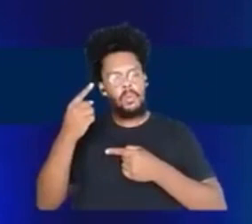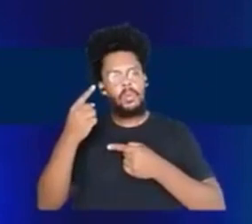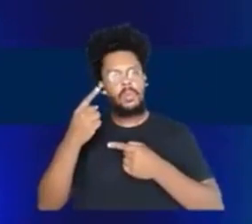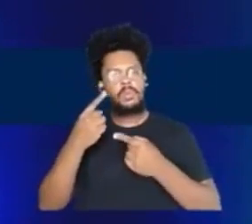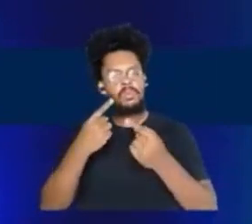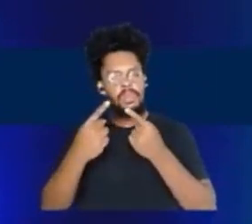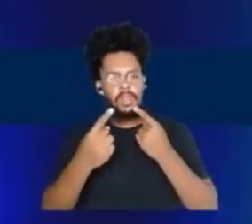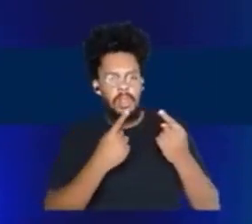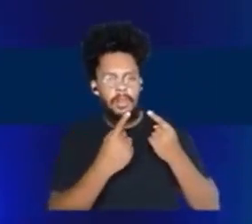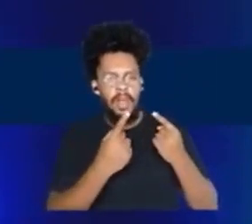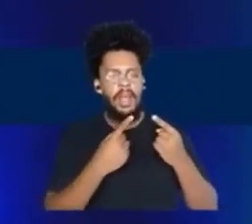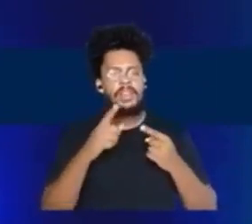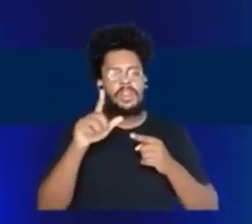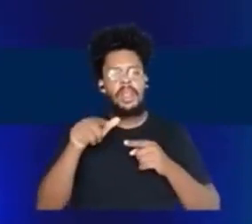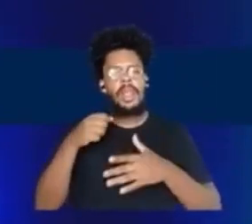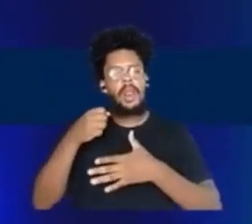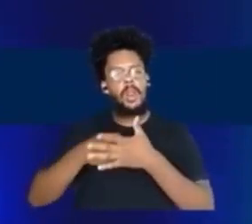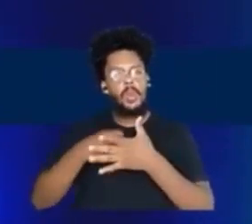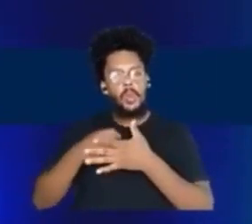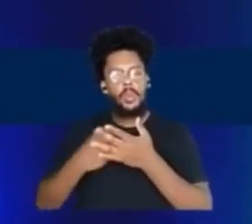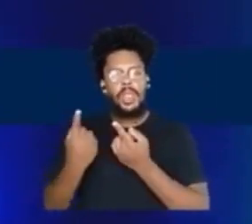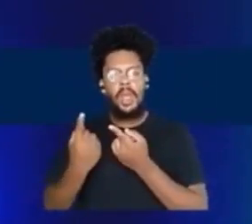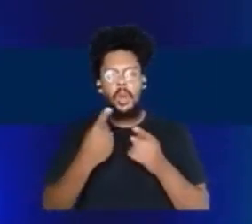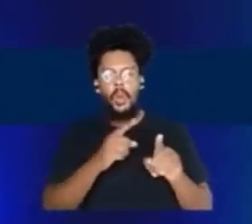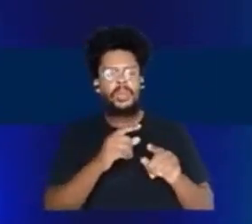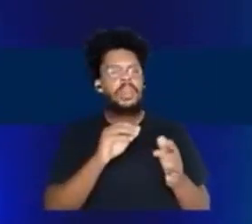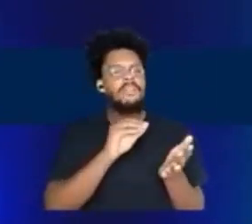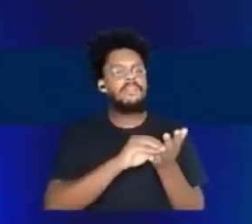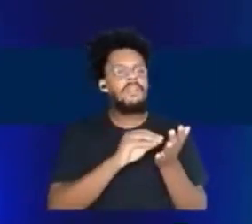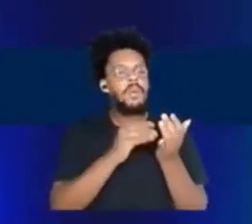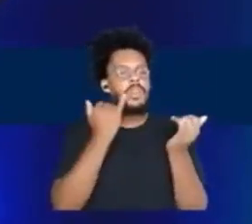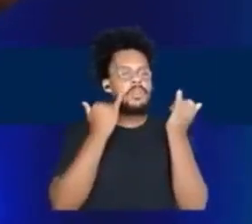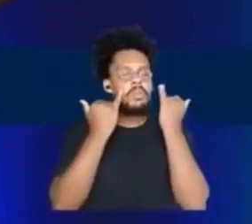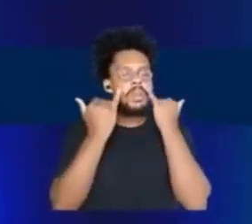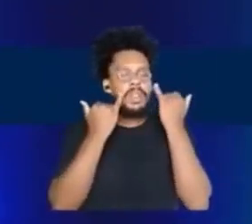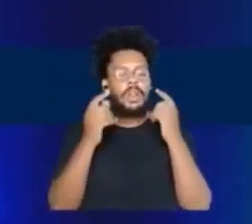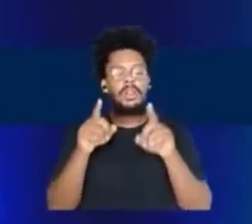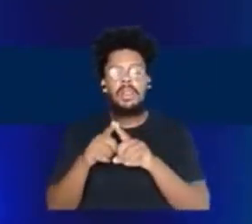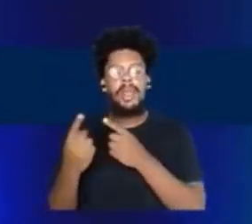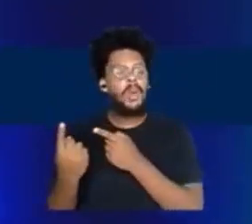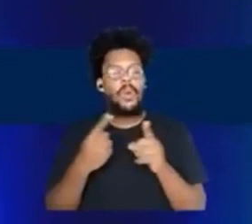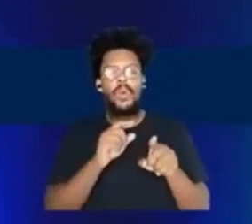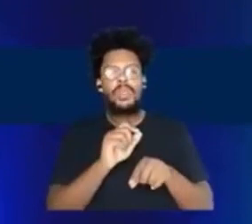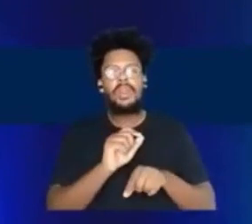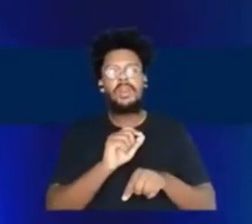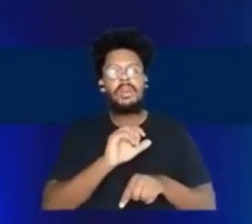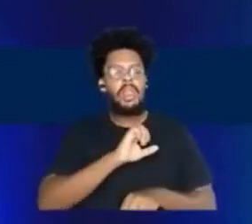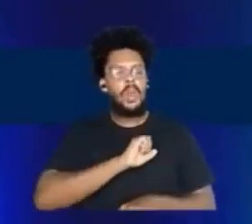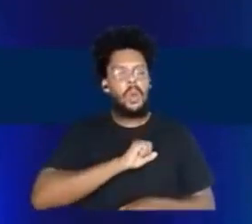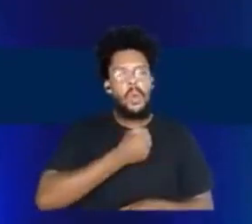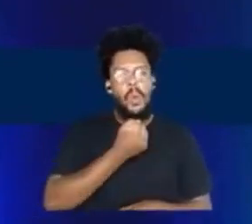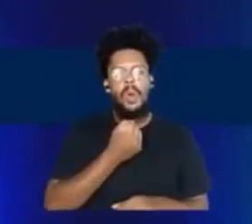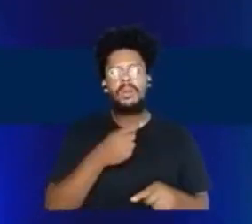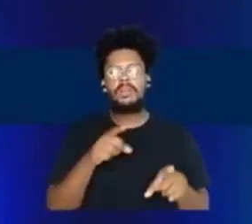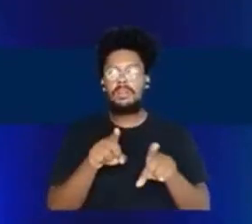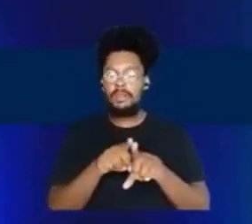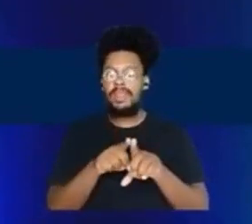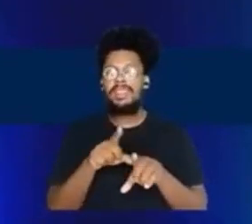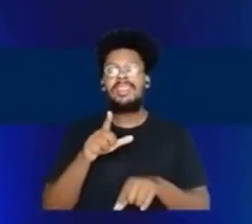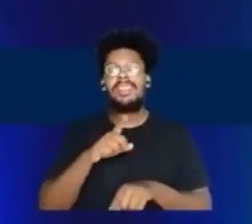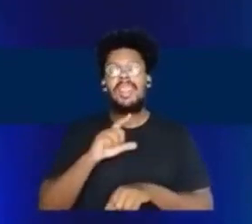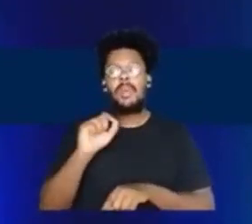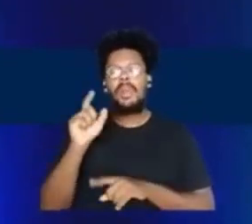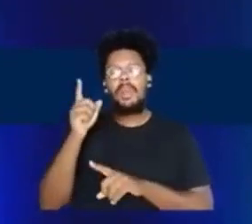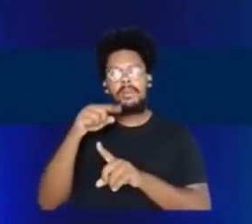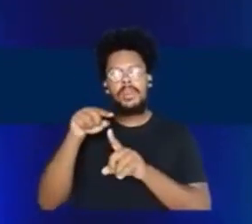luta contra a desinformação, contra o discurso de ódio, para a questão, passa pela educação midiática, passa pelo fortalecimento do jornalismo. Acho